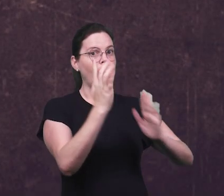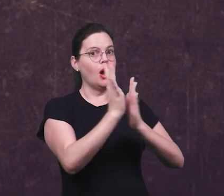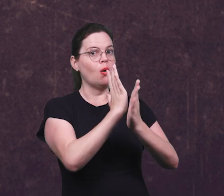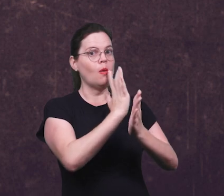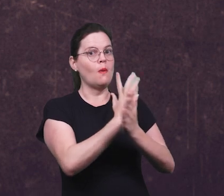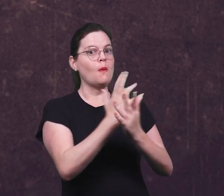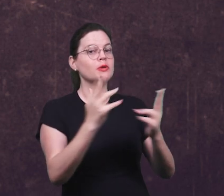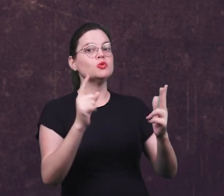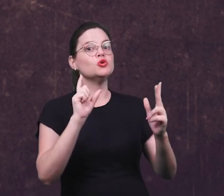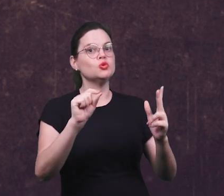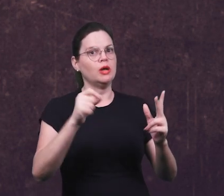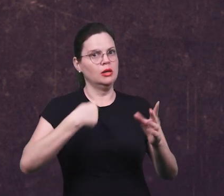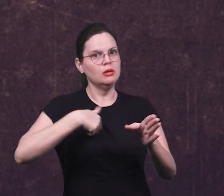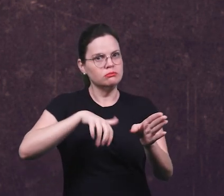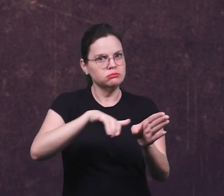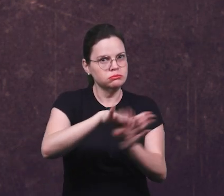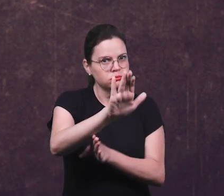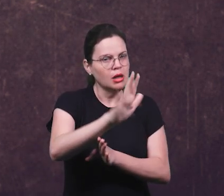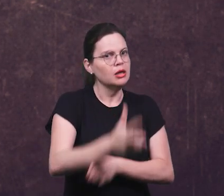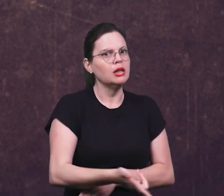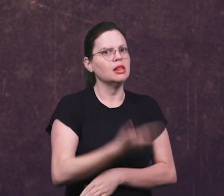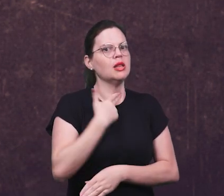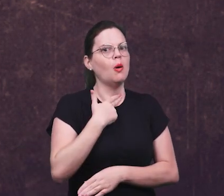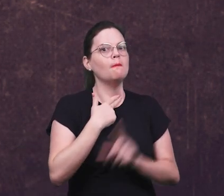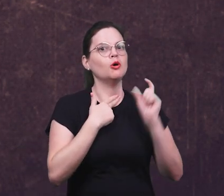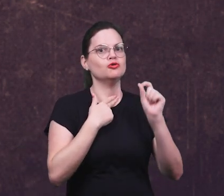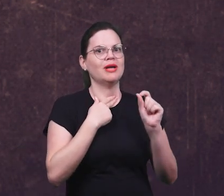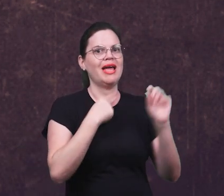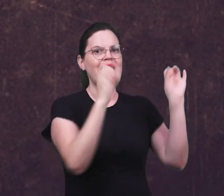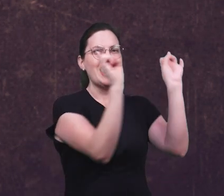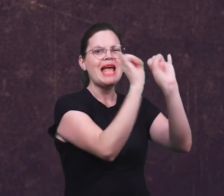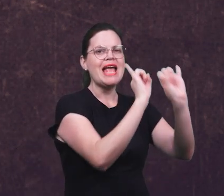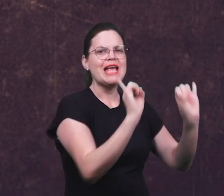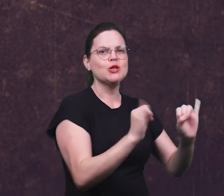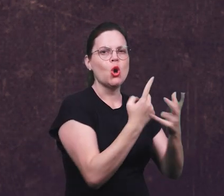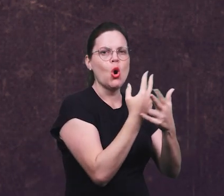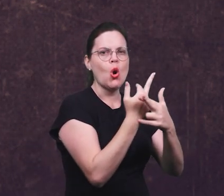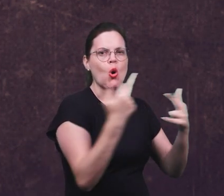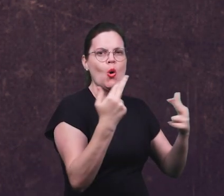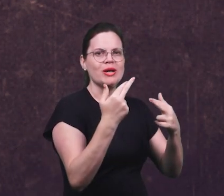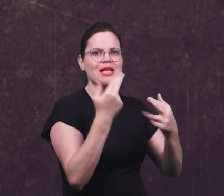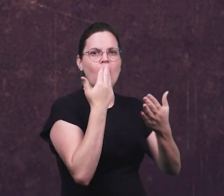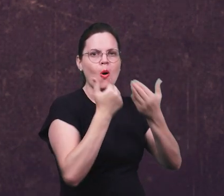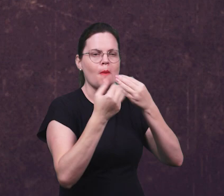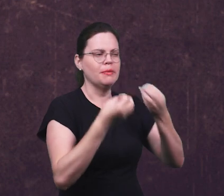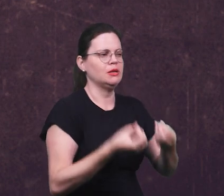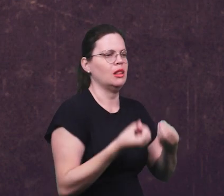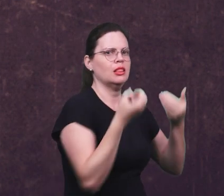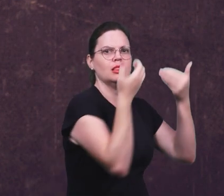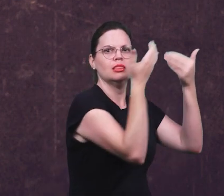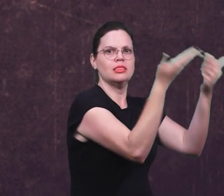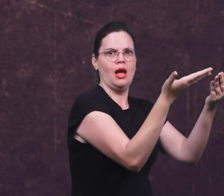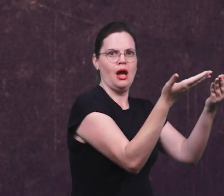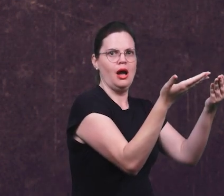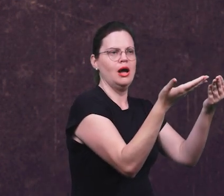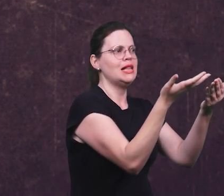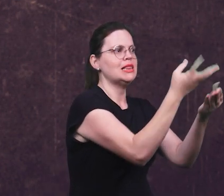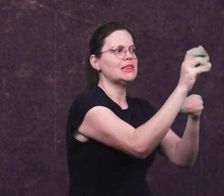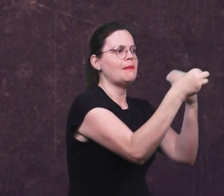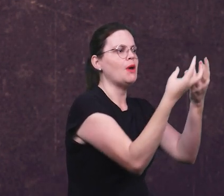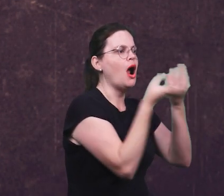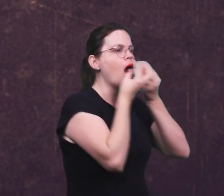que vos abstenhais das coisas sacrificadas aos ídolos, do sangue e da carne sufocada e